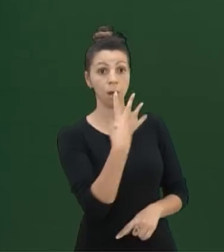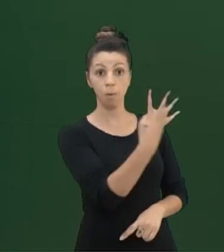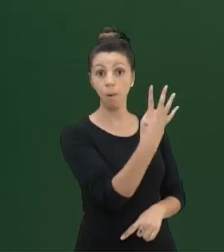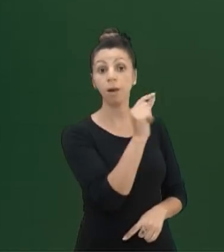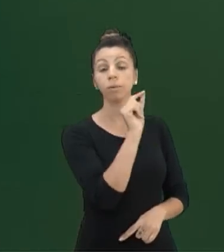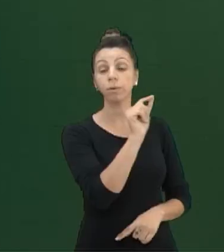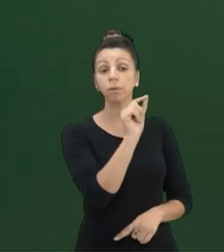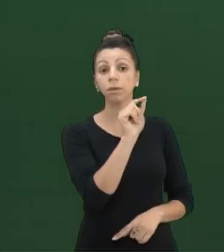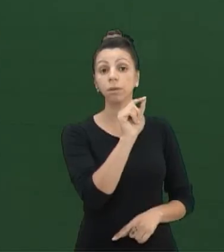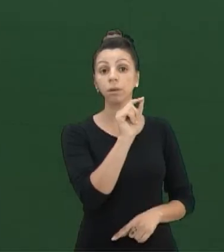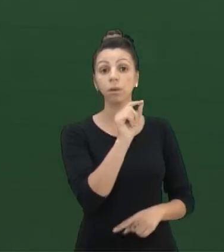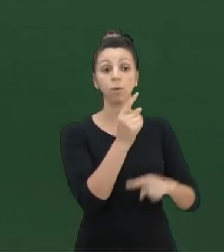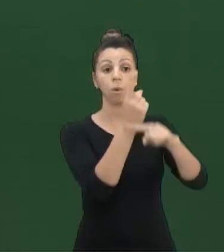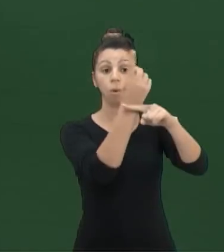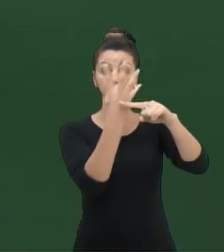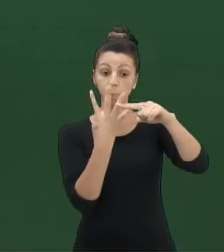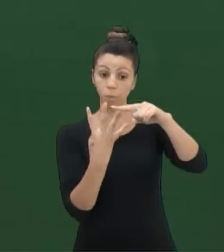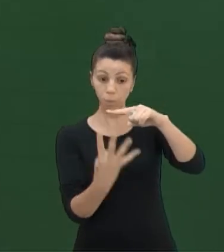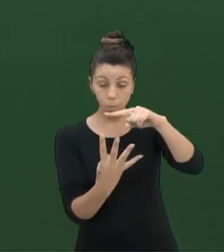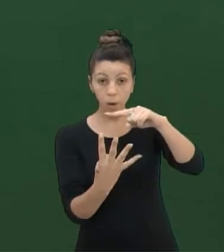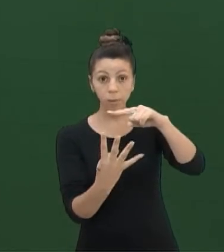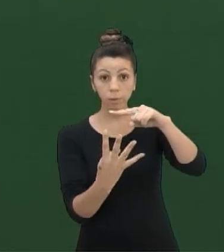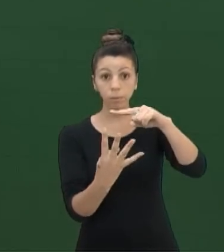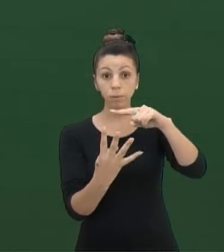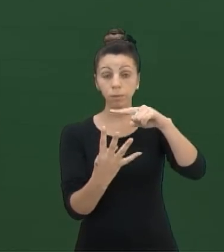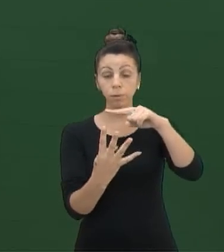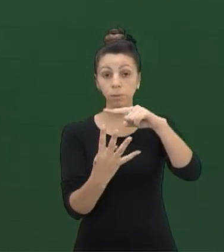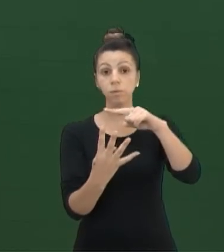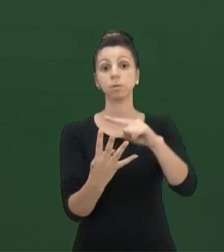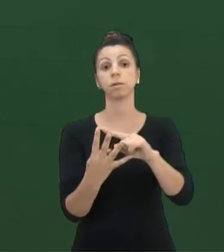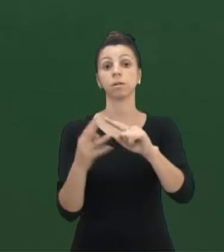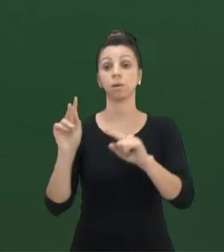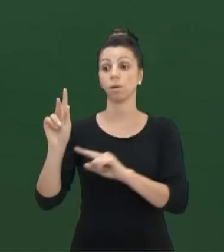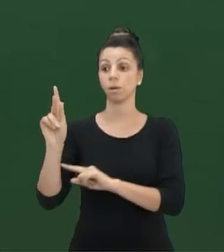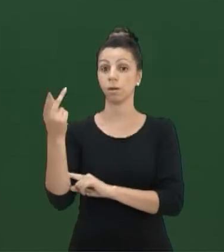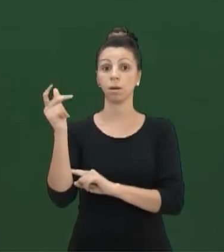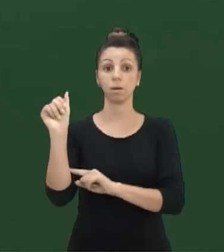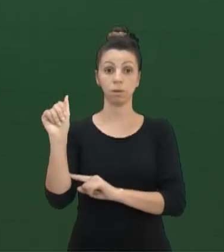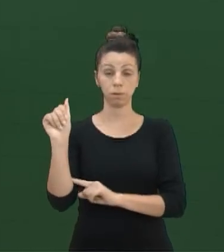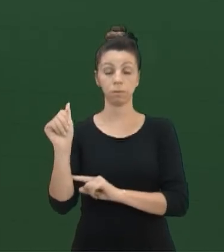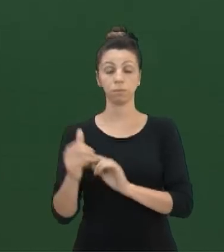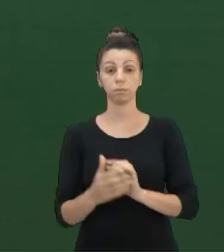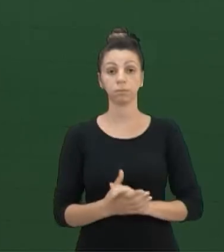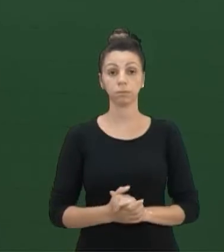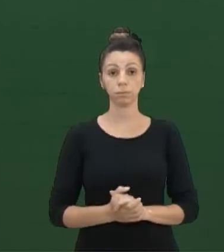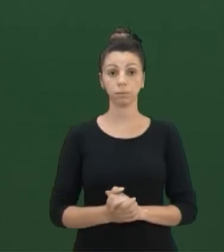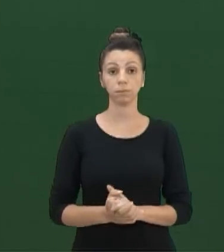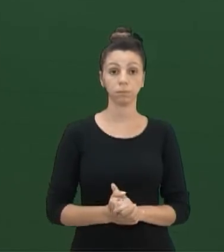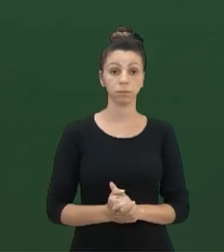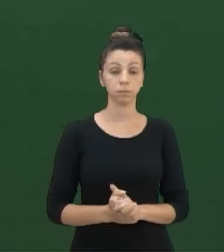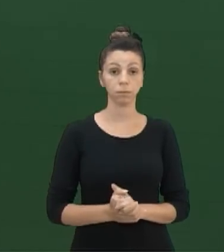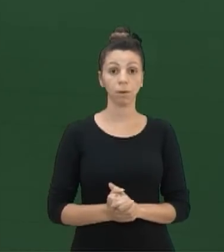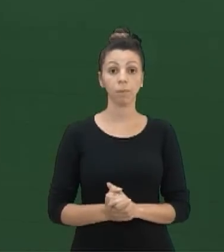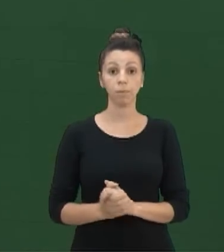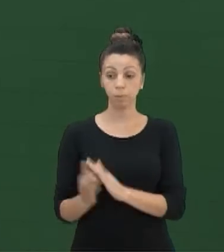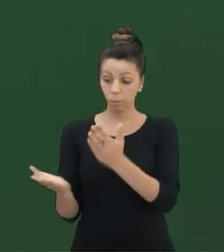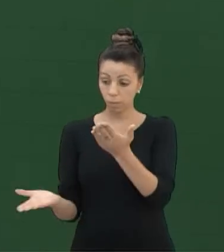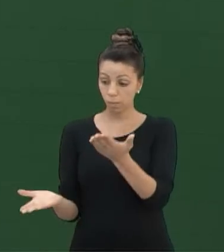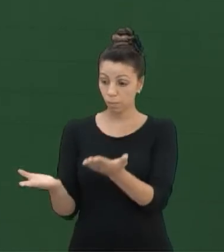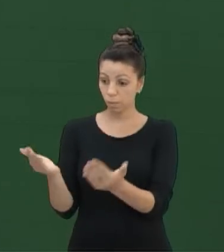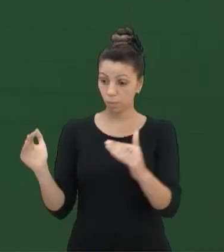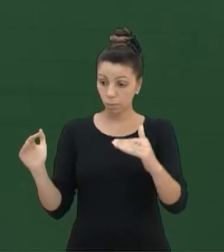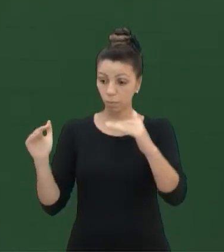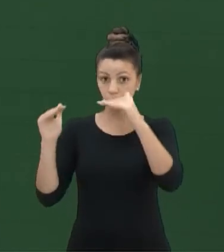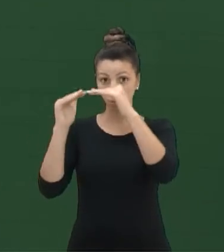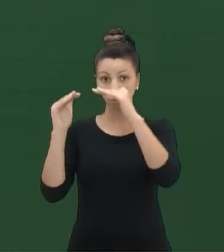um alqueire. Então a gente vai usar a mesma proporção. Igual em todas as aulas anteriores, a gente usa a proporção. Um